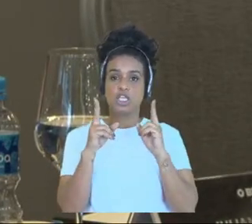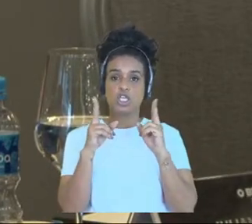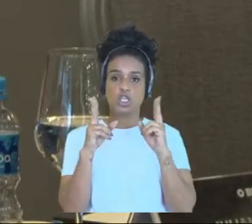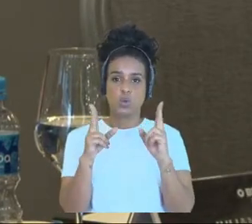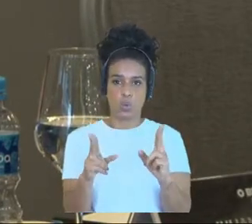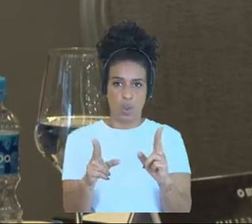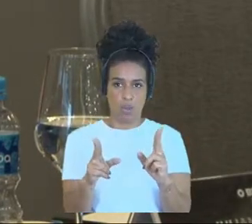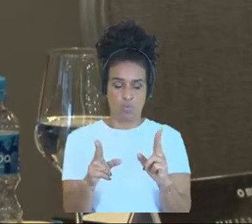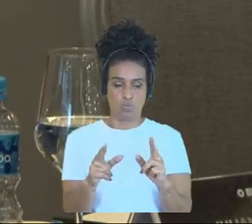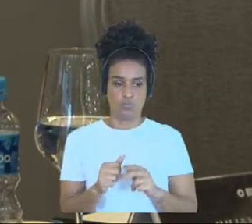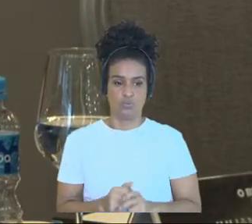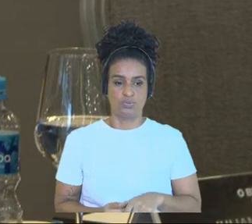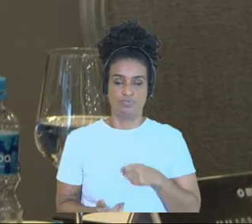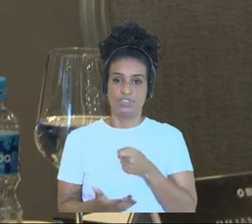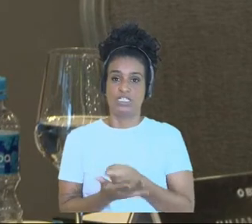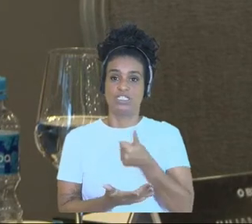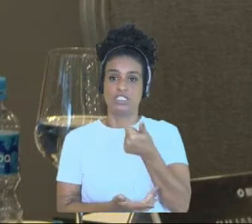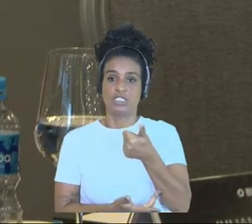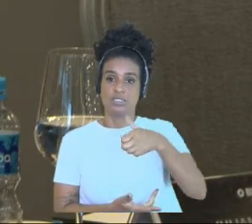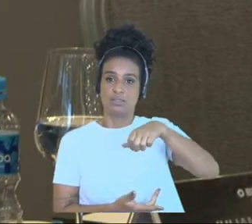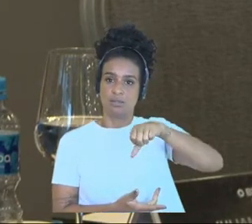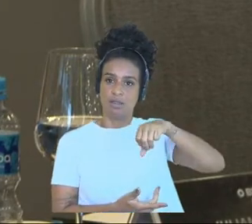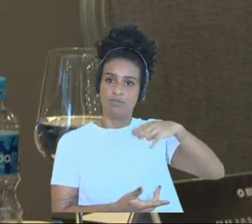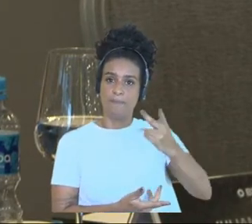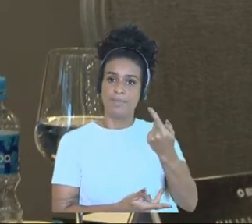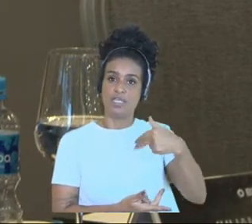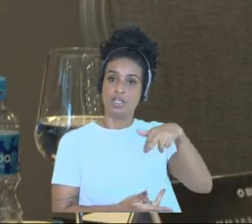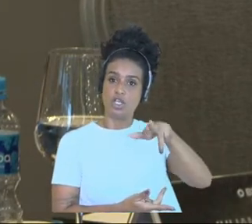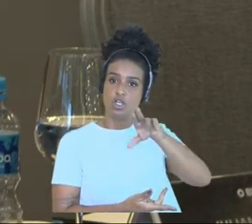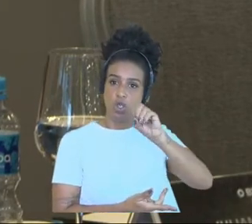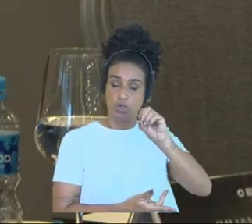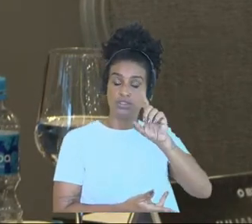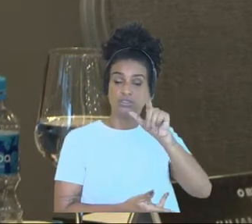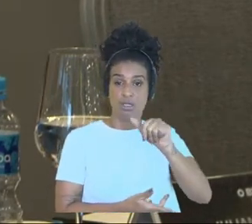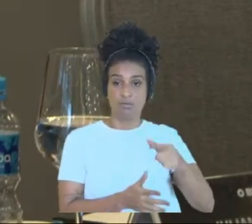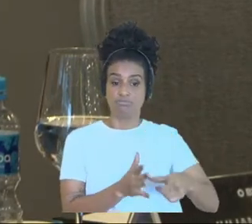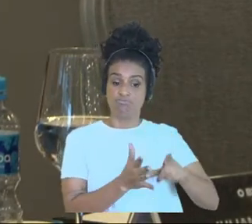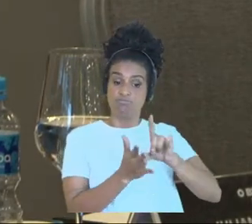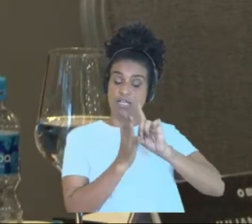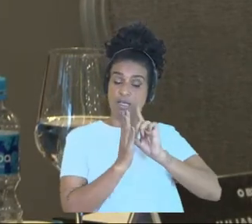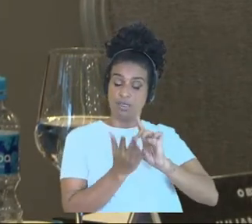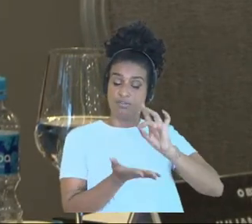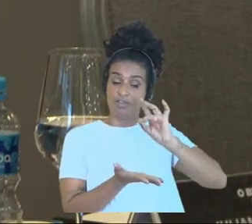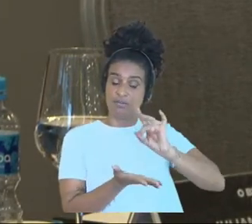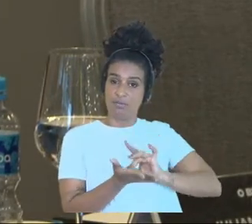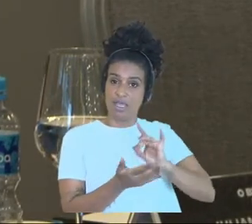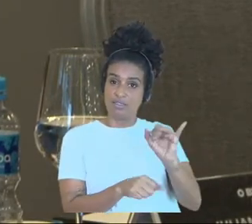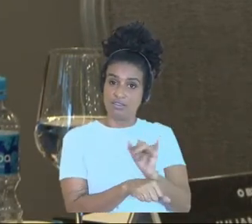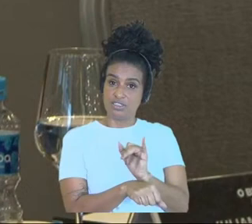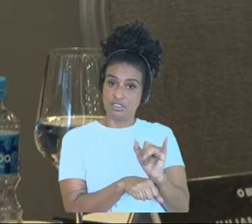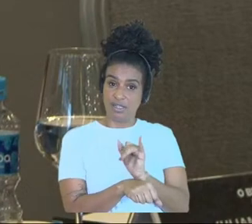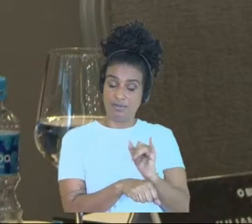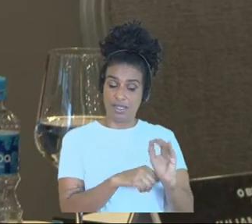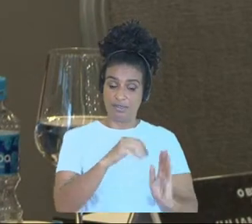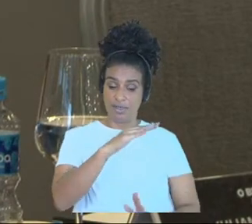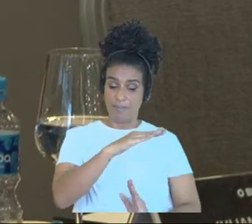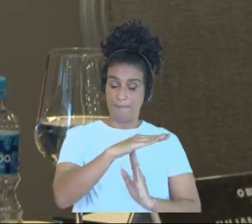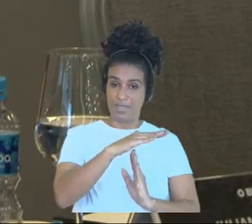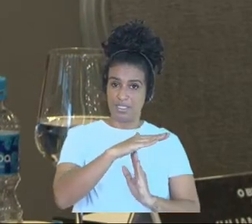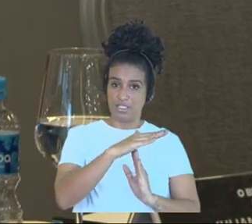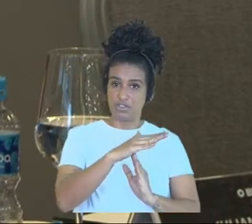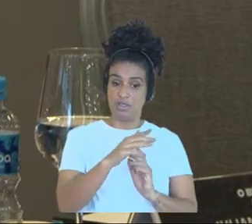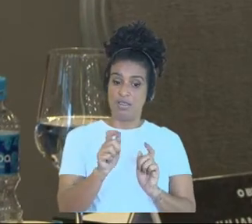emendas positivas, 19 bilhões. Então, o que era para, na verdade, ser um limite, né, era para, na verdade, funcionar como um mecanismo de controle, acabou sendo